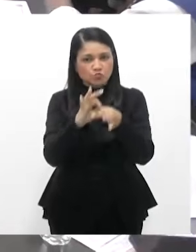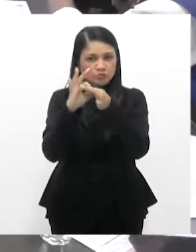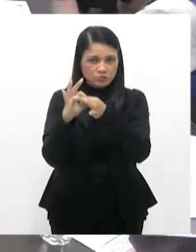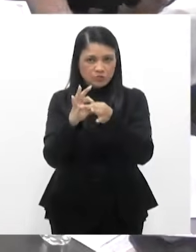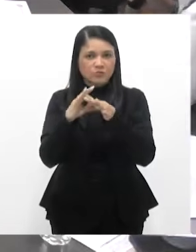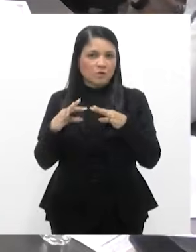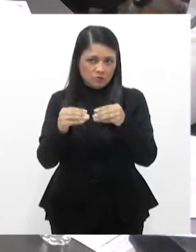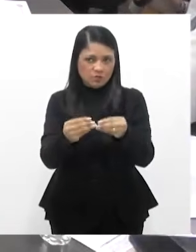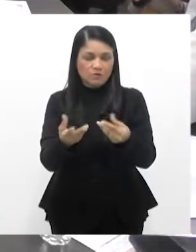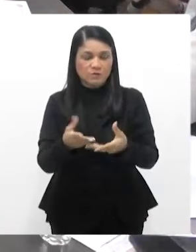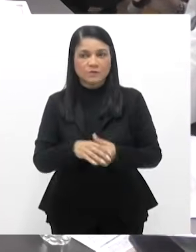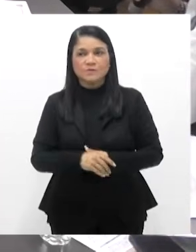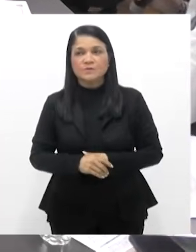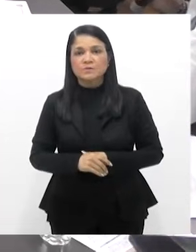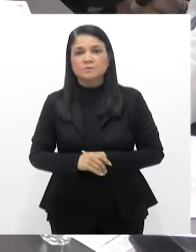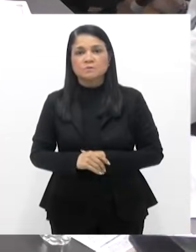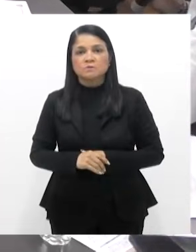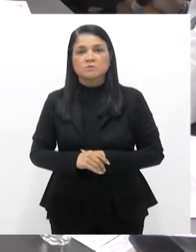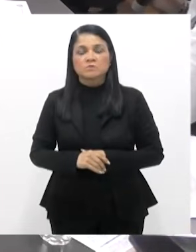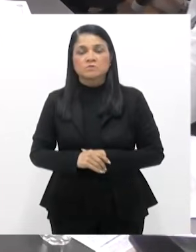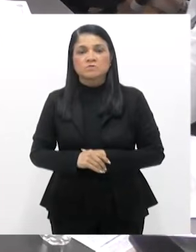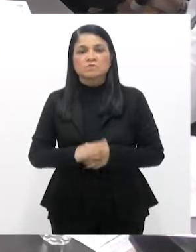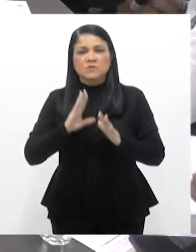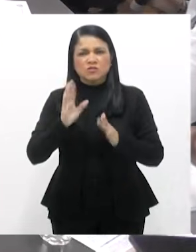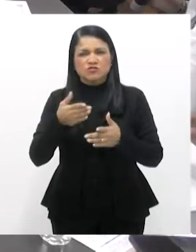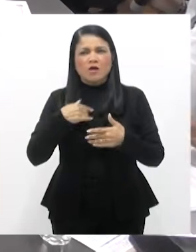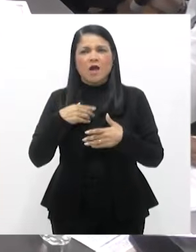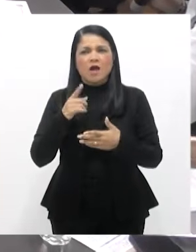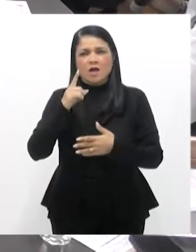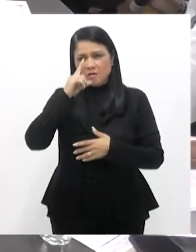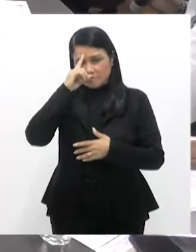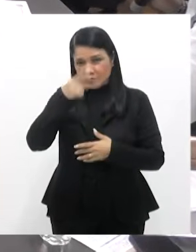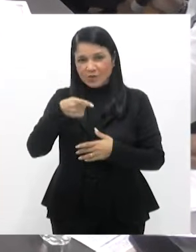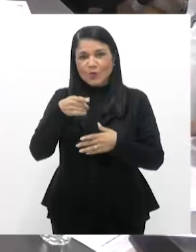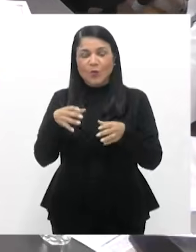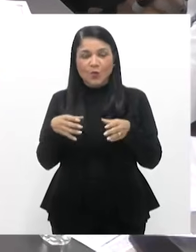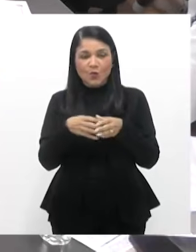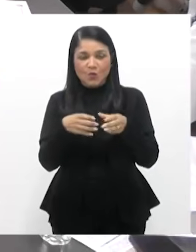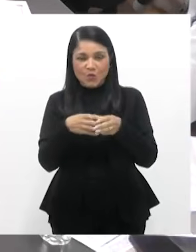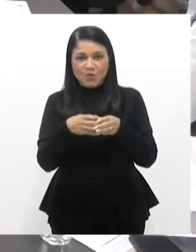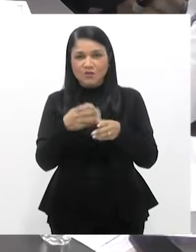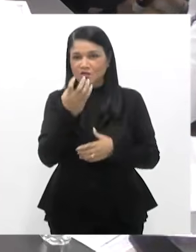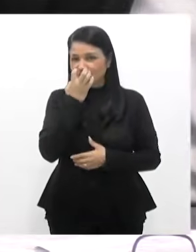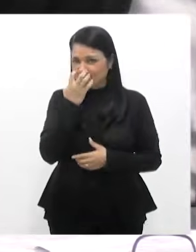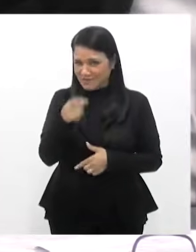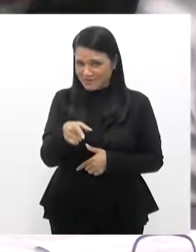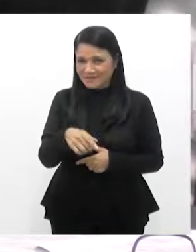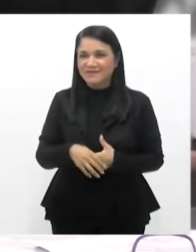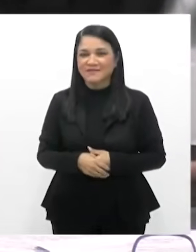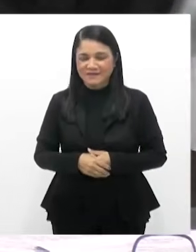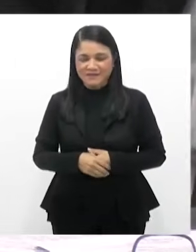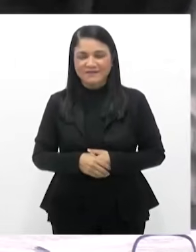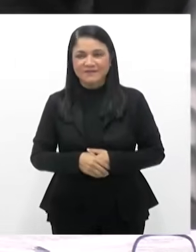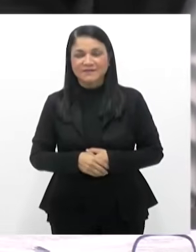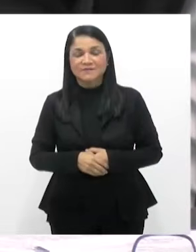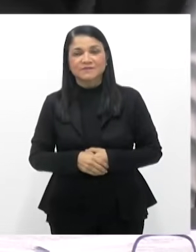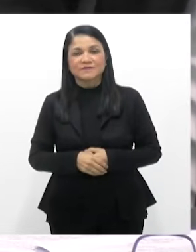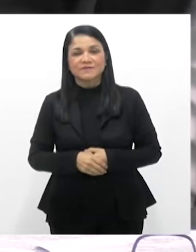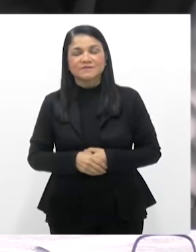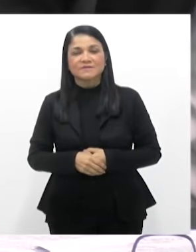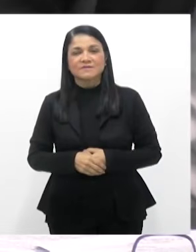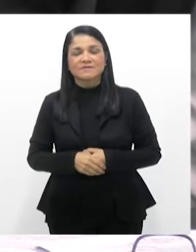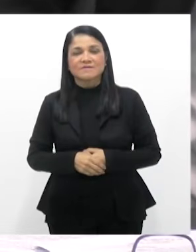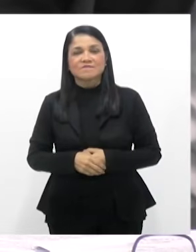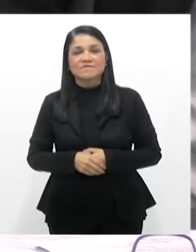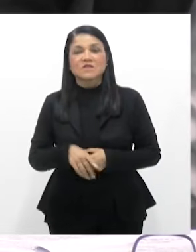todos aqui. Todos. Também, Ele já comandou o Batalhão dos Cães. Bom, e também,